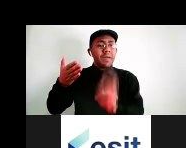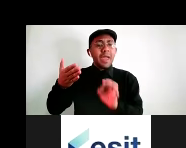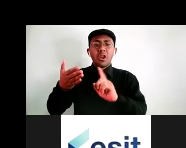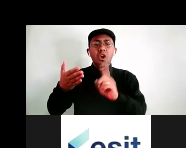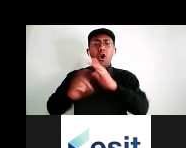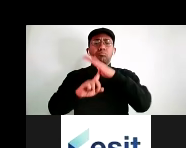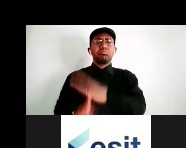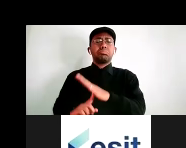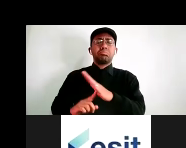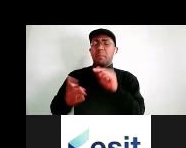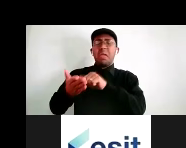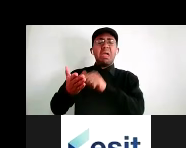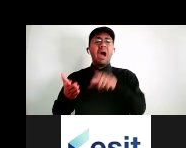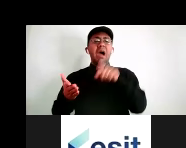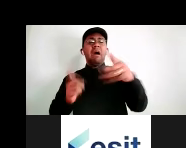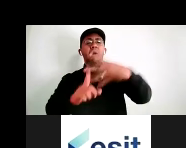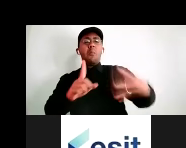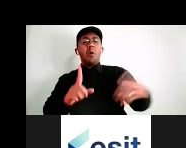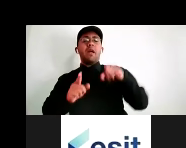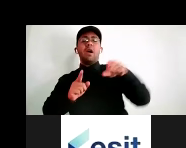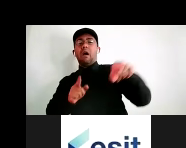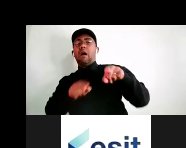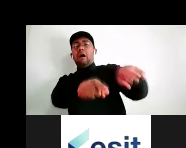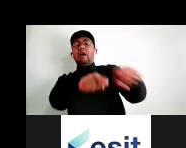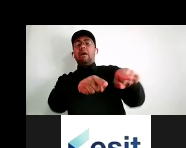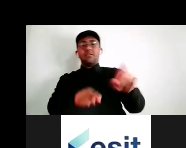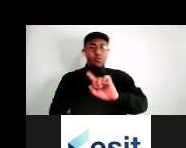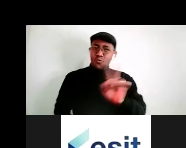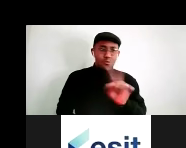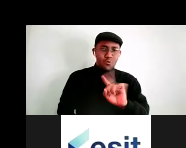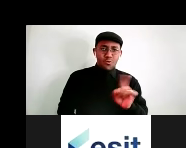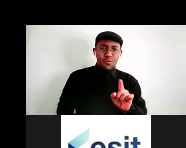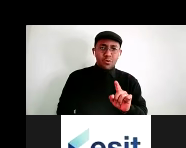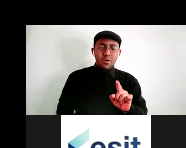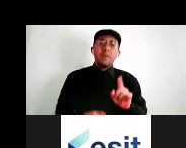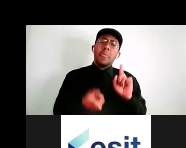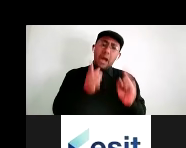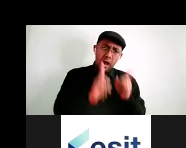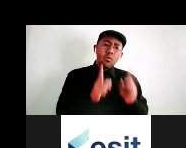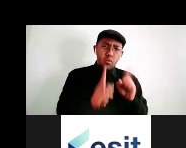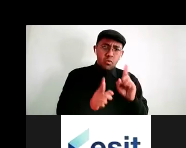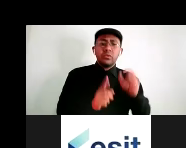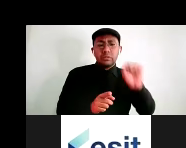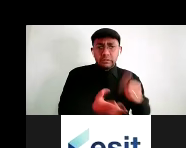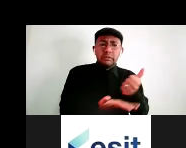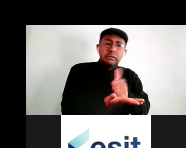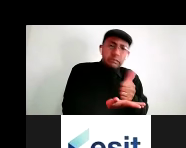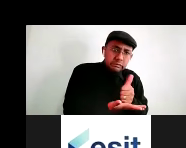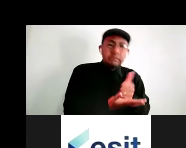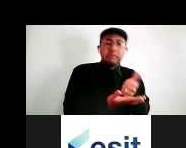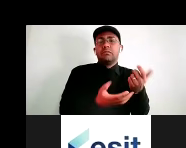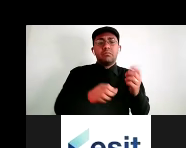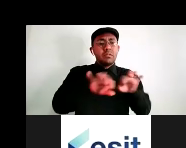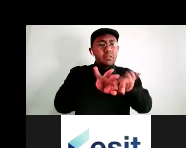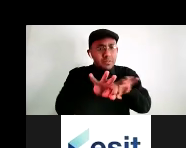estigma. Então, uma mensagem importante, porque o vírus se identificou em comunidades de